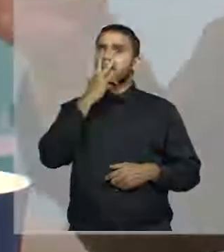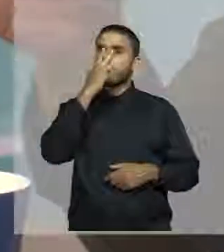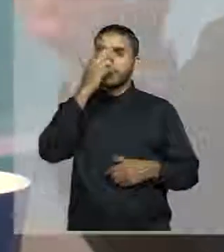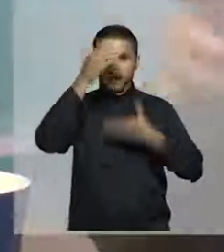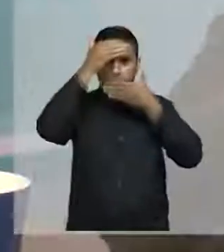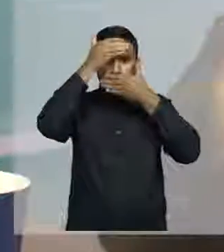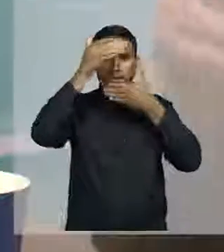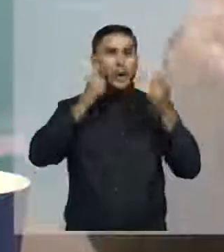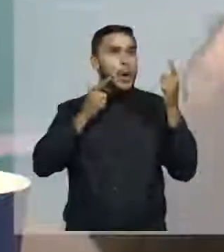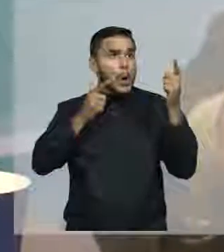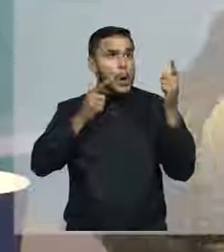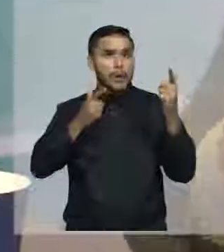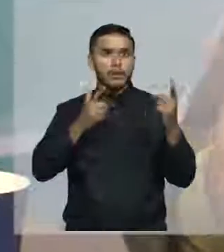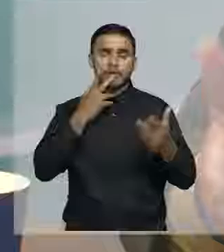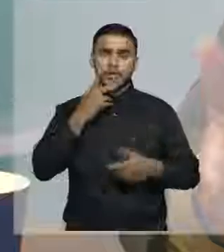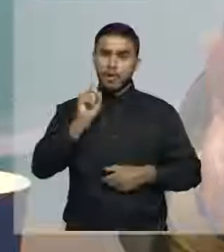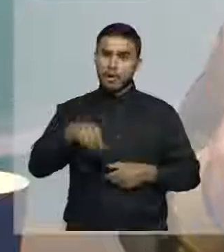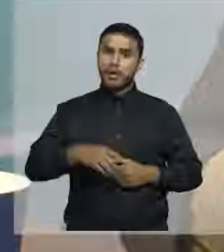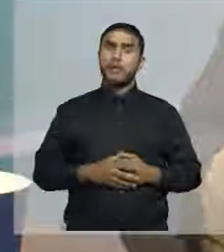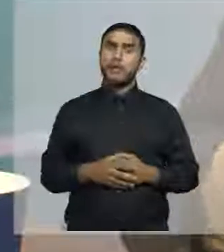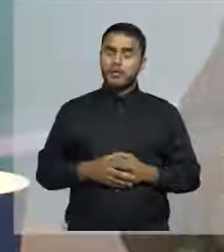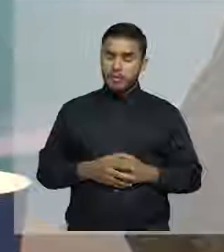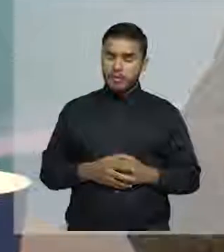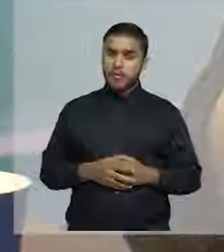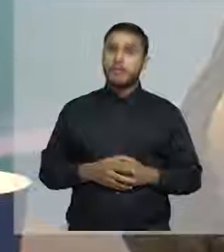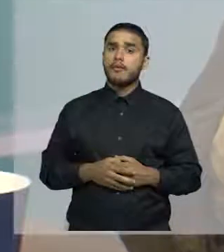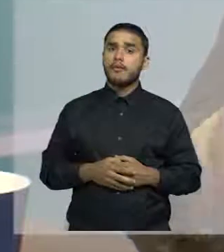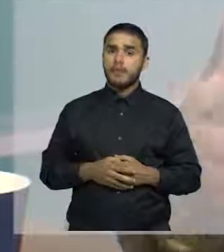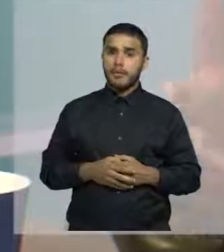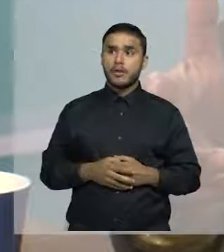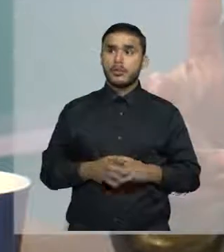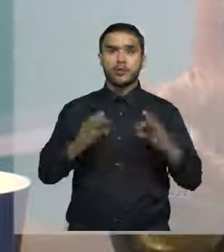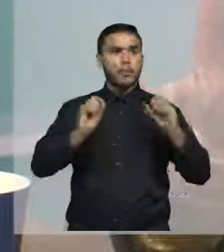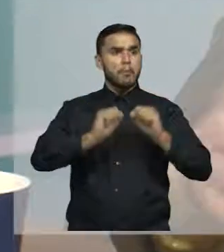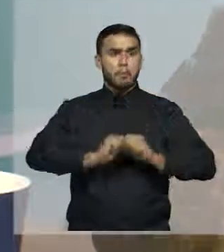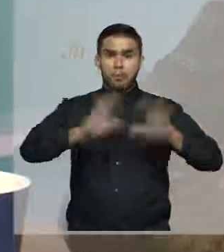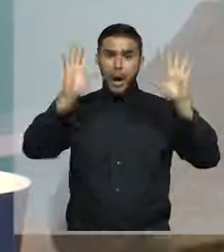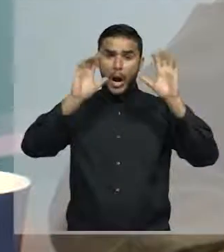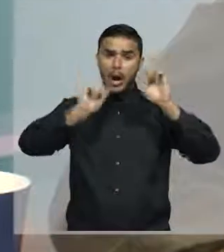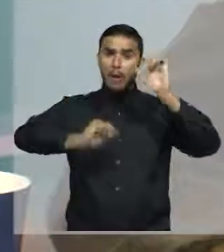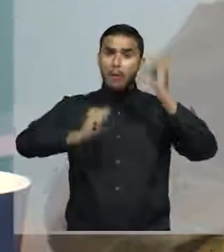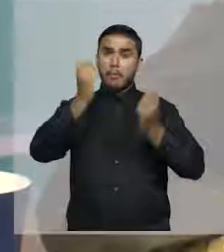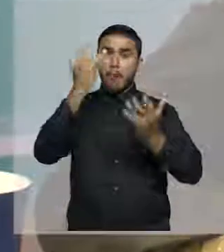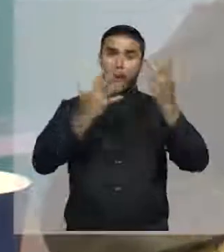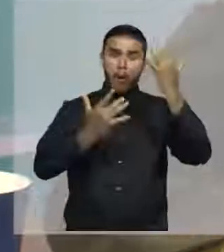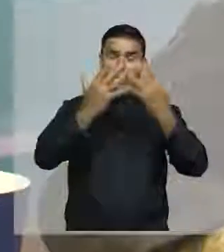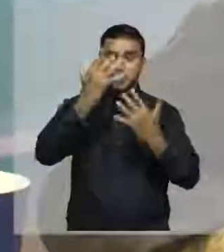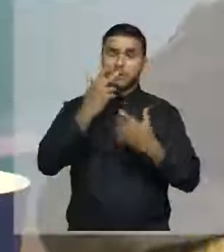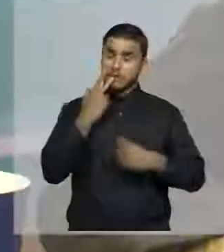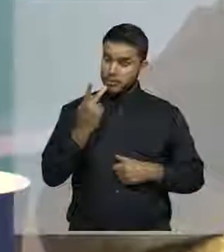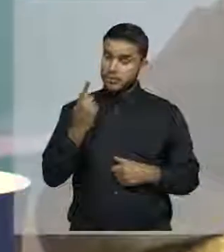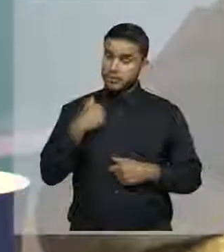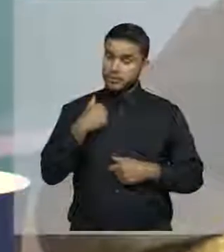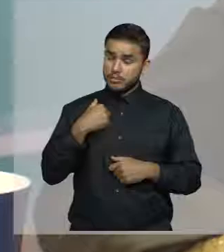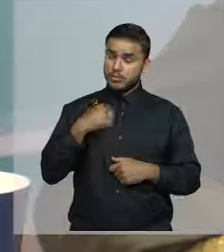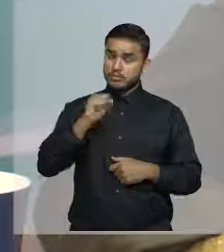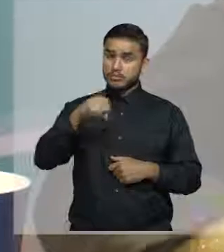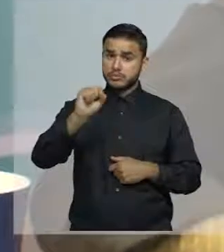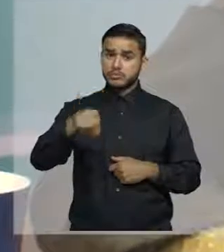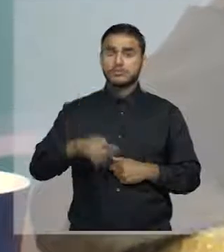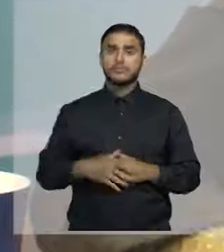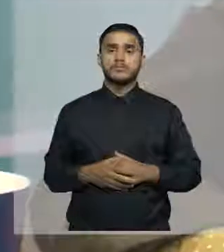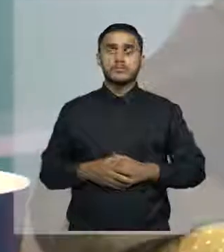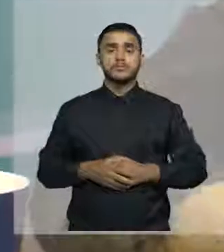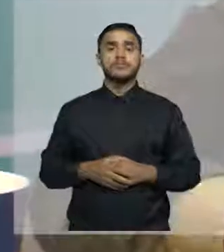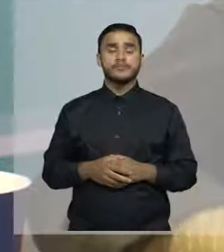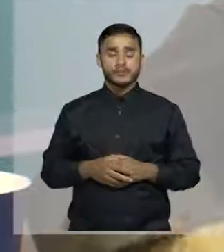atacar pessoas aleatoriamente para pressionar o Estado, para pressionar o sistema. Eu classificaria como terrorismo.